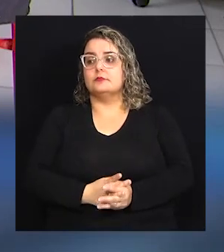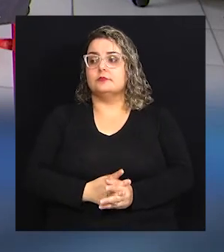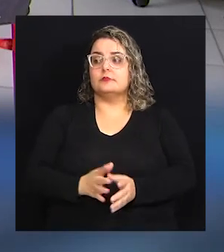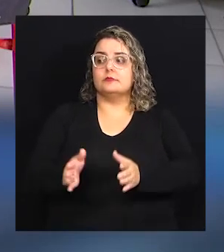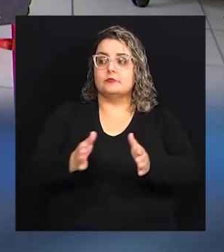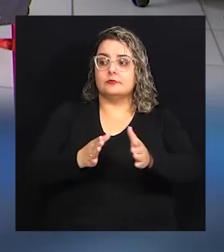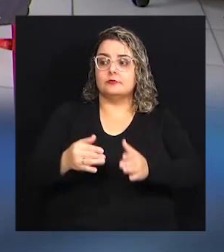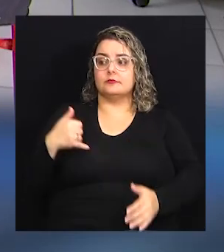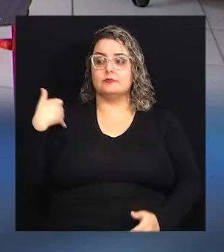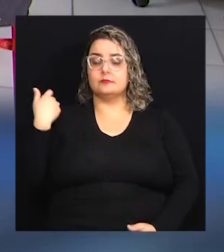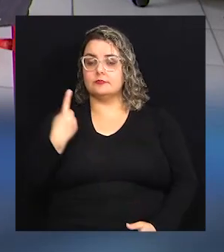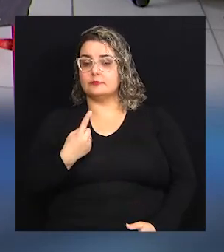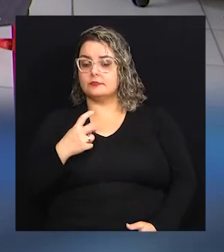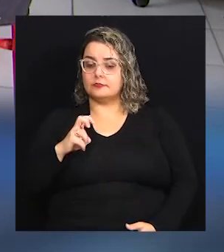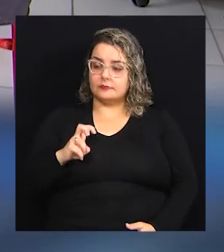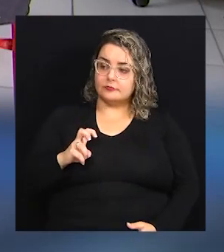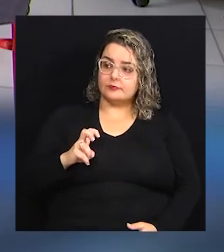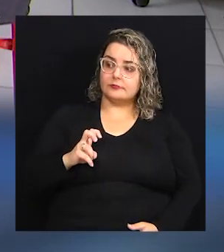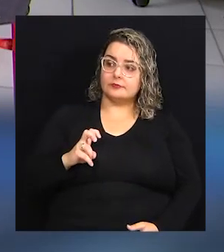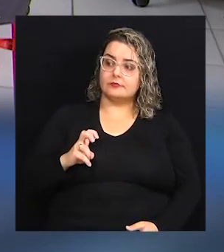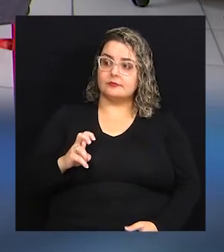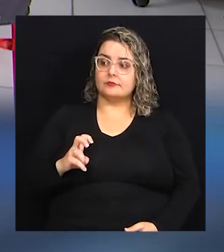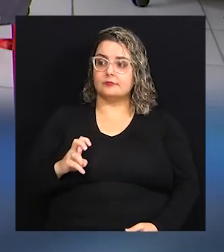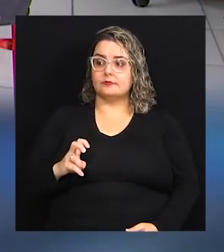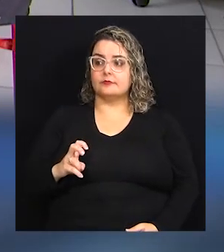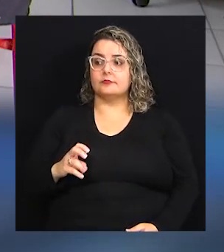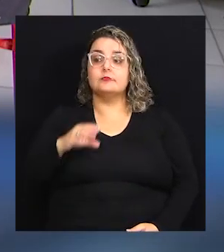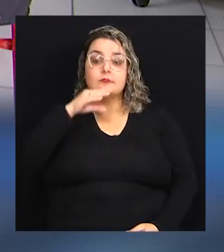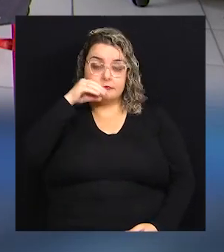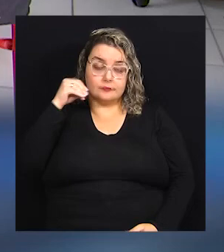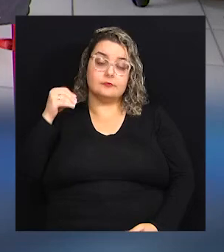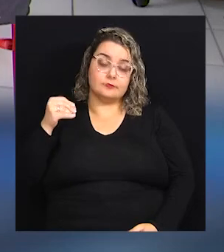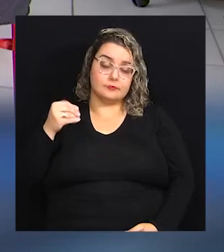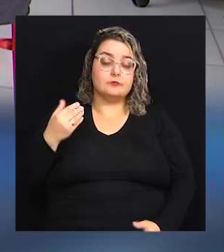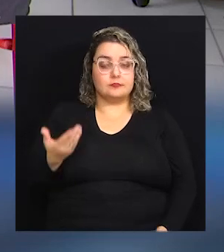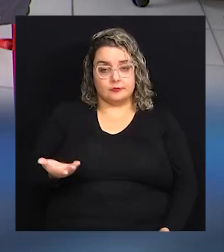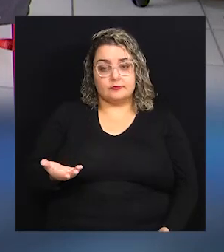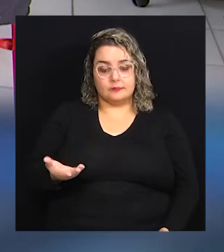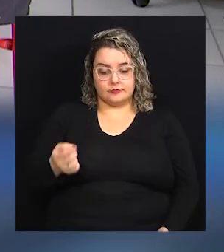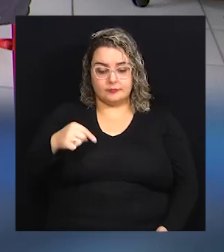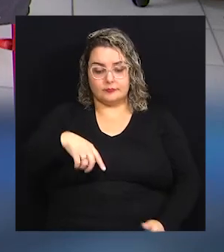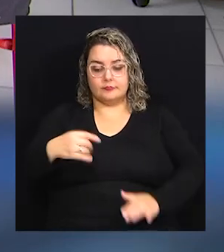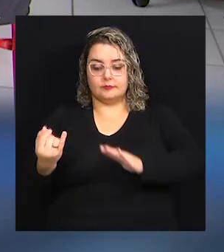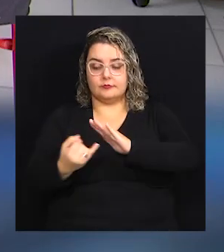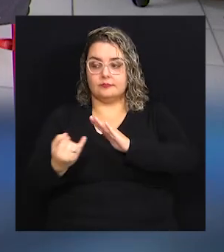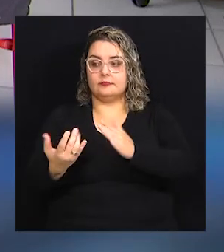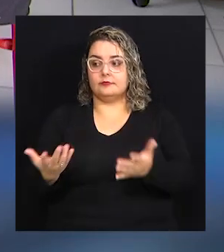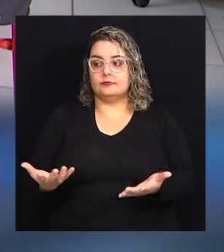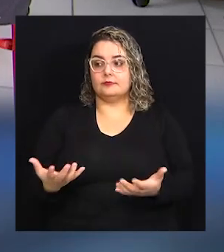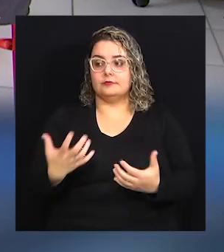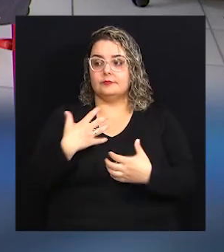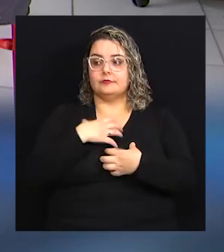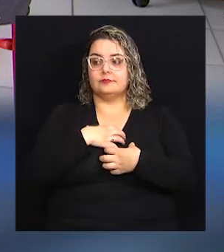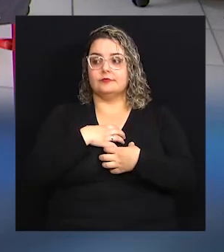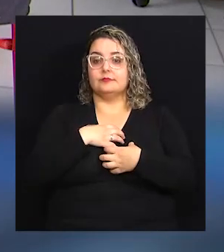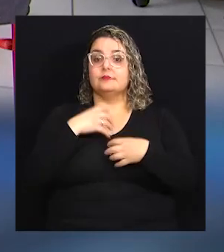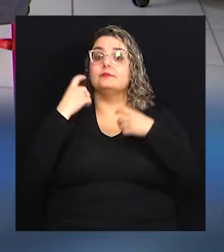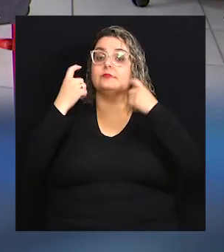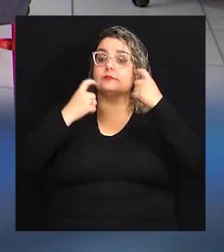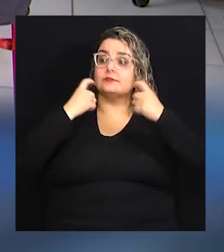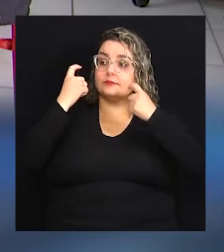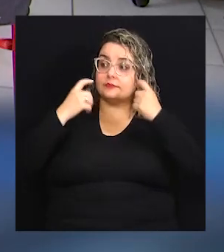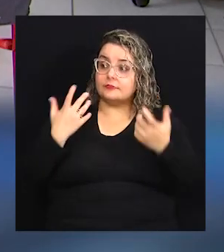que chega esse momento dos 15 anos, do desligamento do adolescente já, né, daqui da instituição, e vocês se